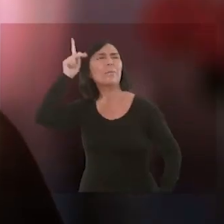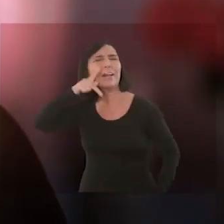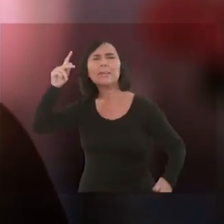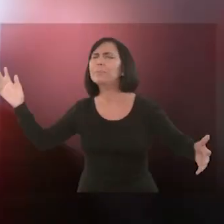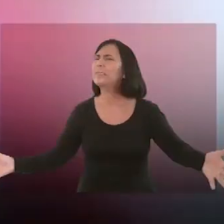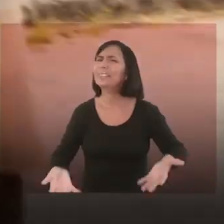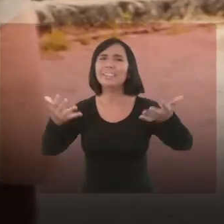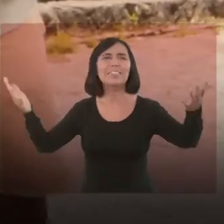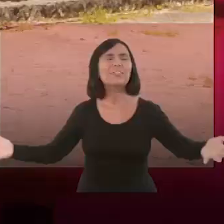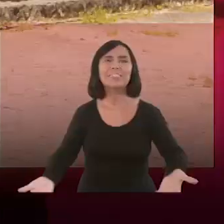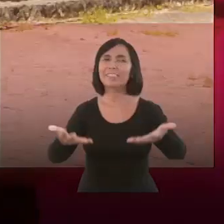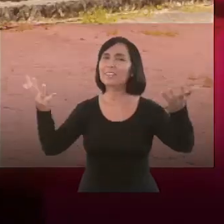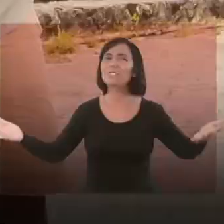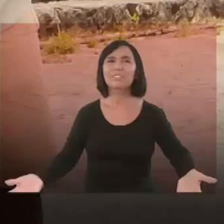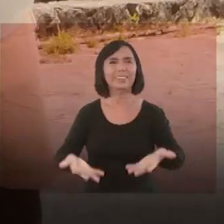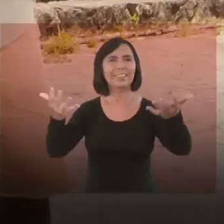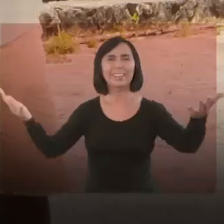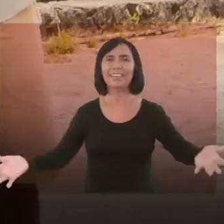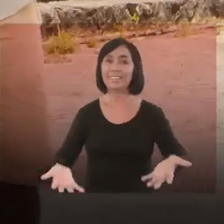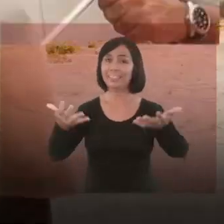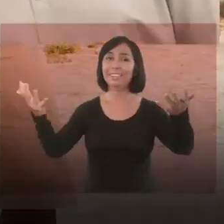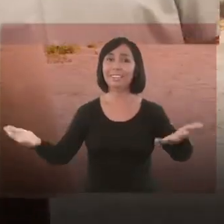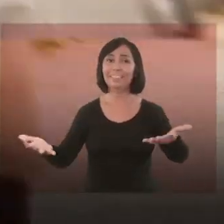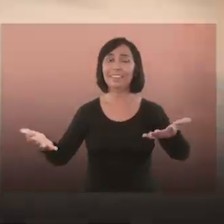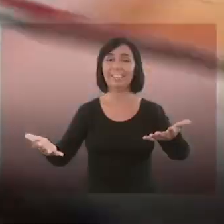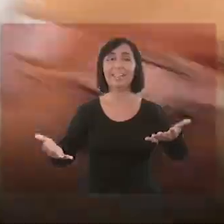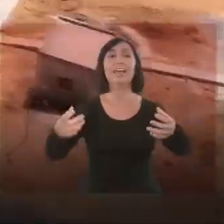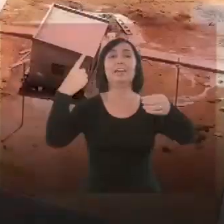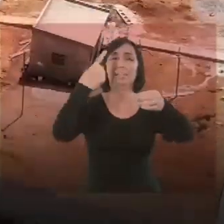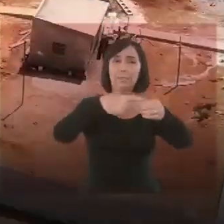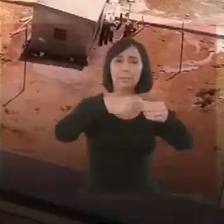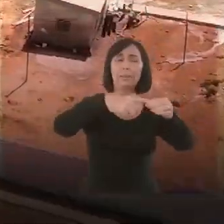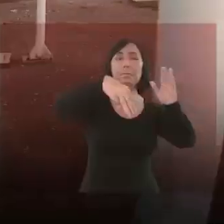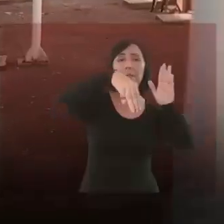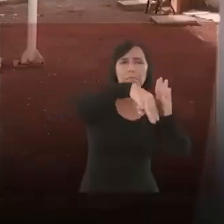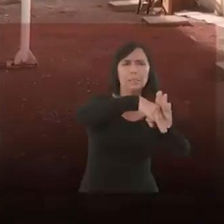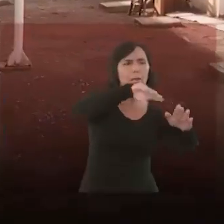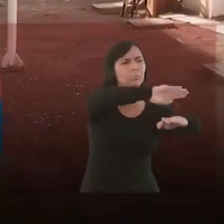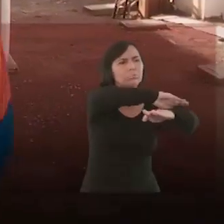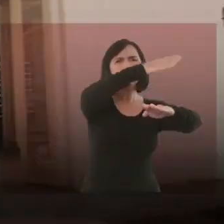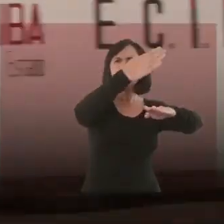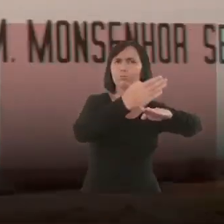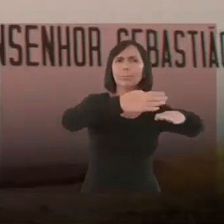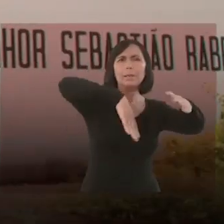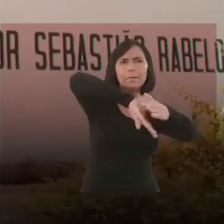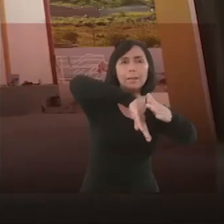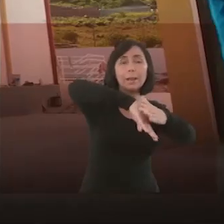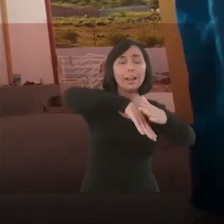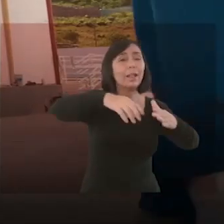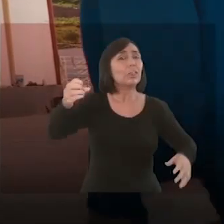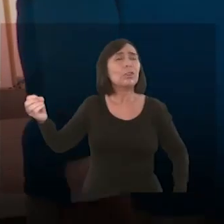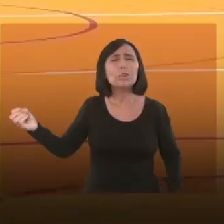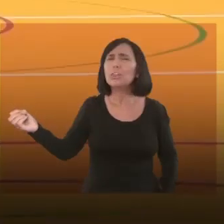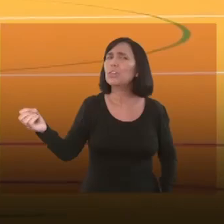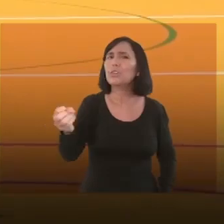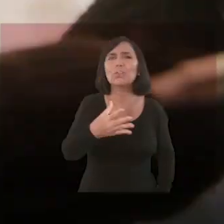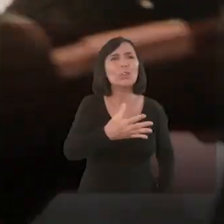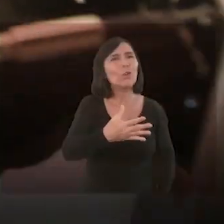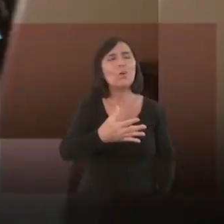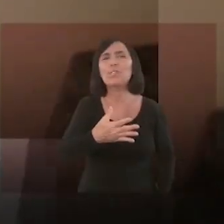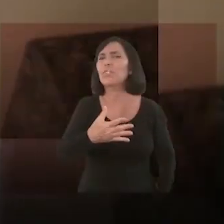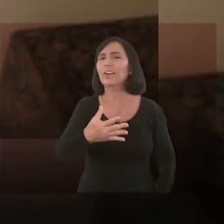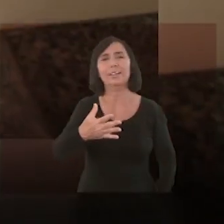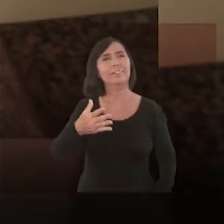de vida da nossa gente. Vai, Paraíba, vai, Paraíba! A cidade de Manaíra vai ganhar o Complexo Educacional Sebastião Rabelo, com um